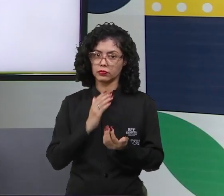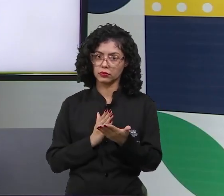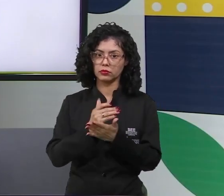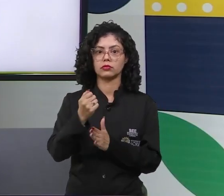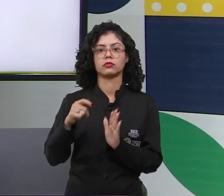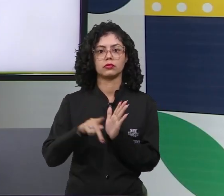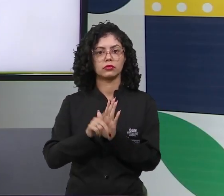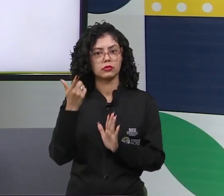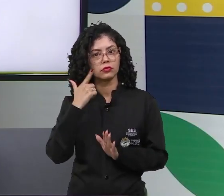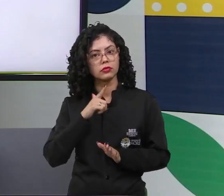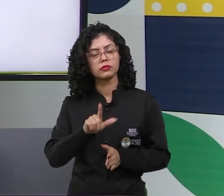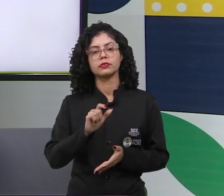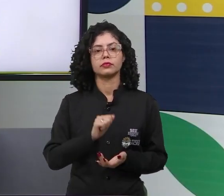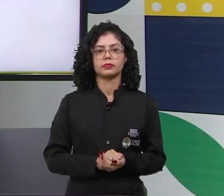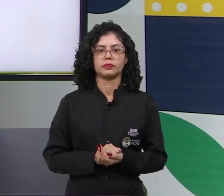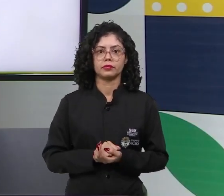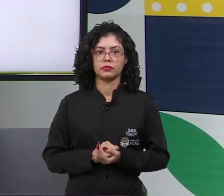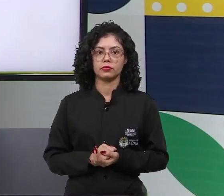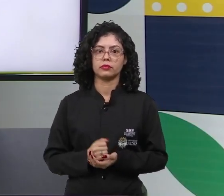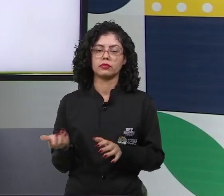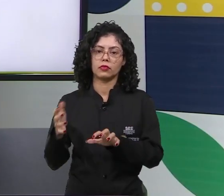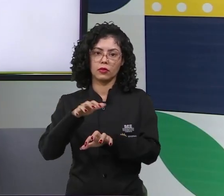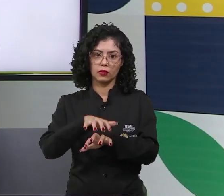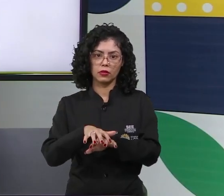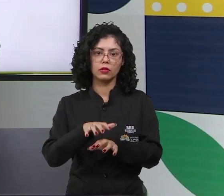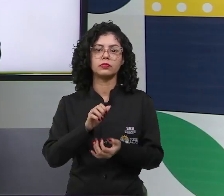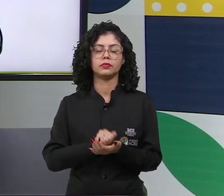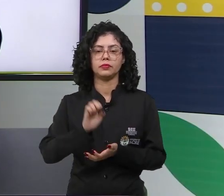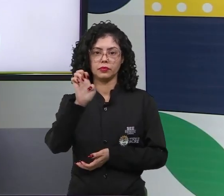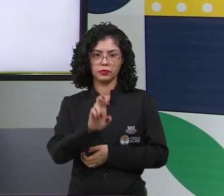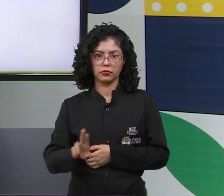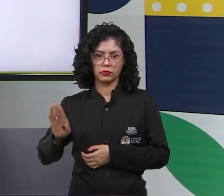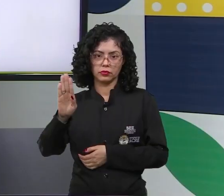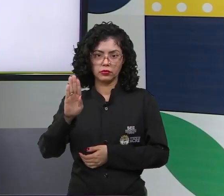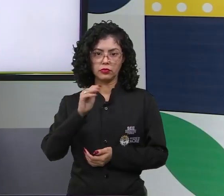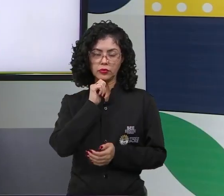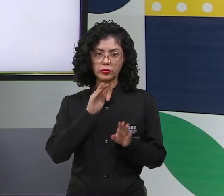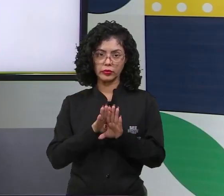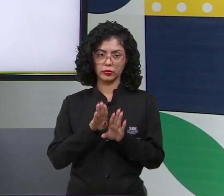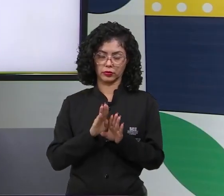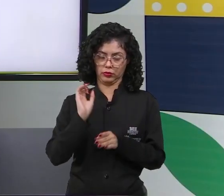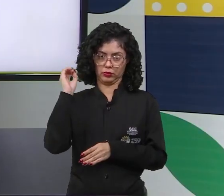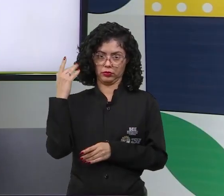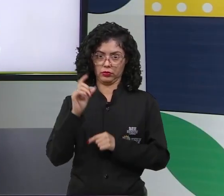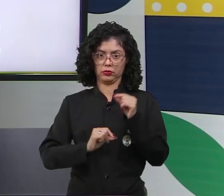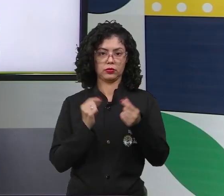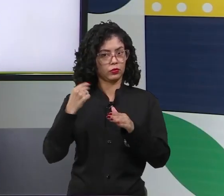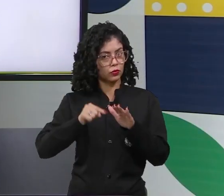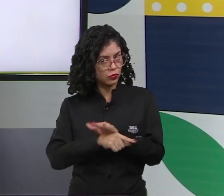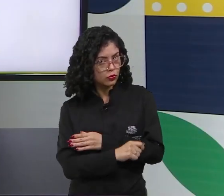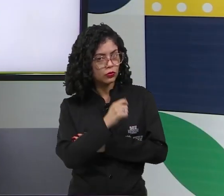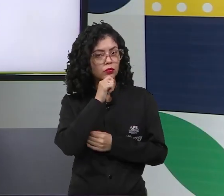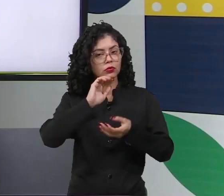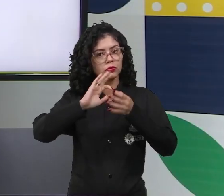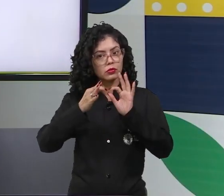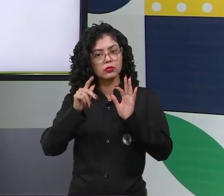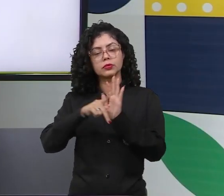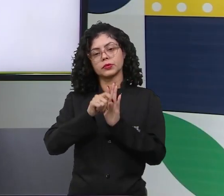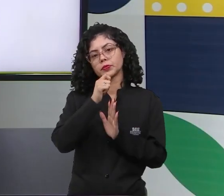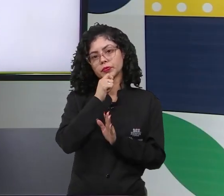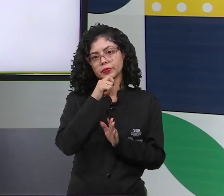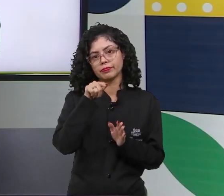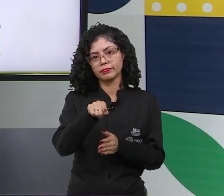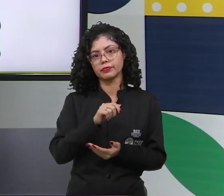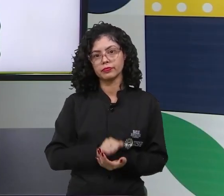a sua independência das colônias europeias. Então, o apartheid ocorre dentro desse contexto, nessa